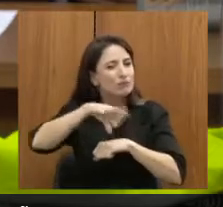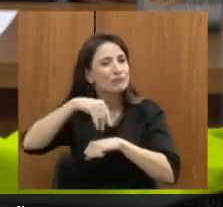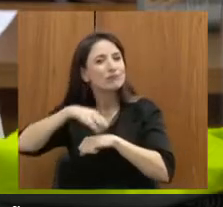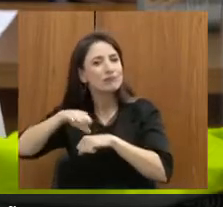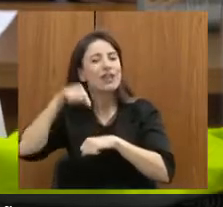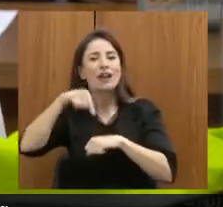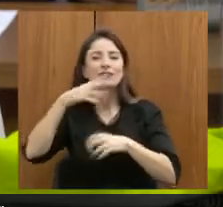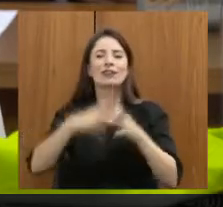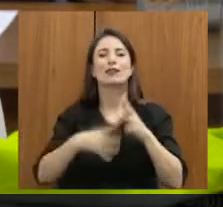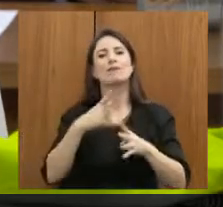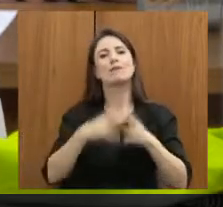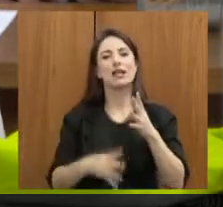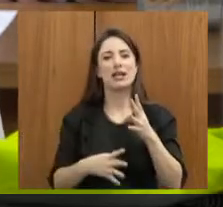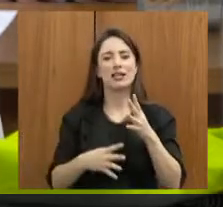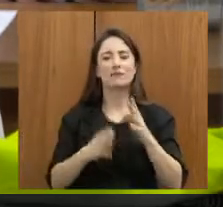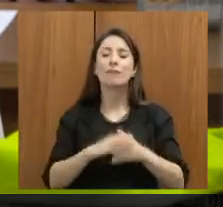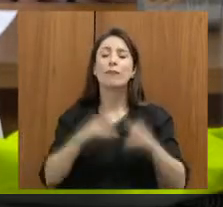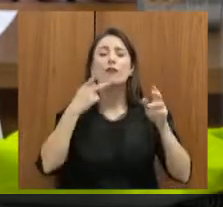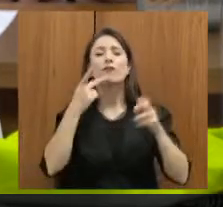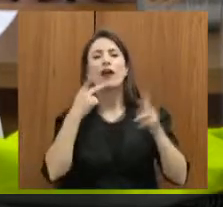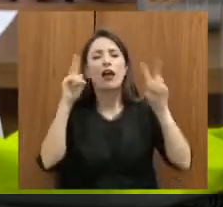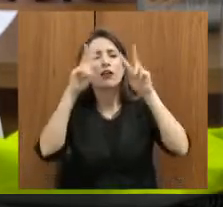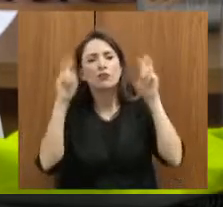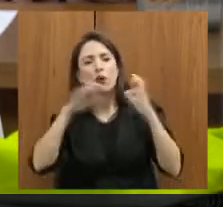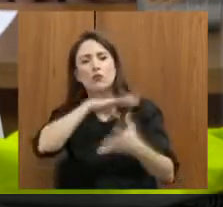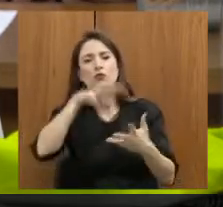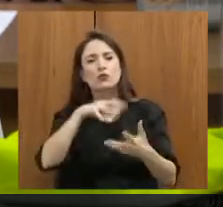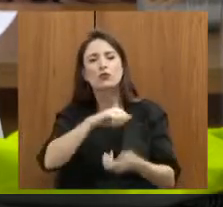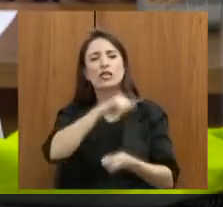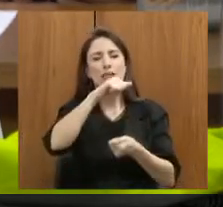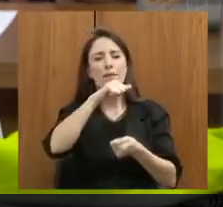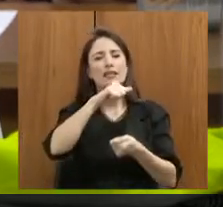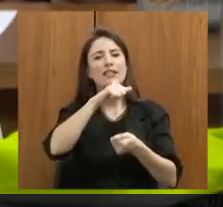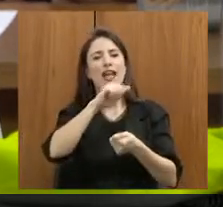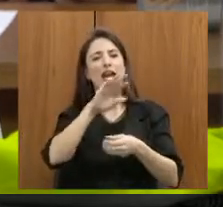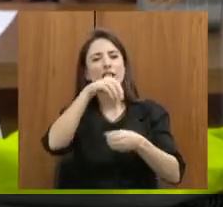é de falar de sustentabilidade dos terreiros